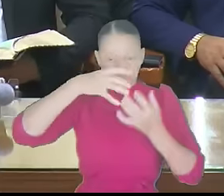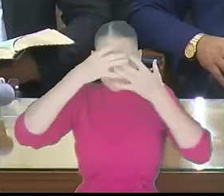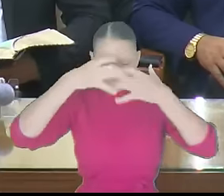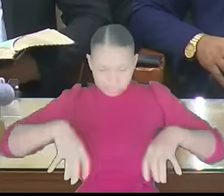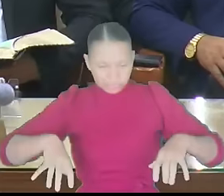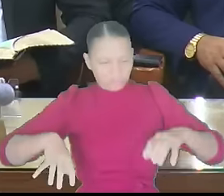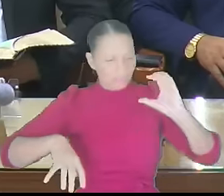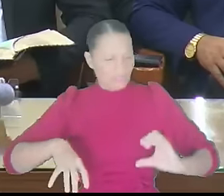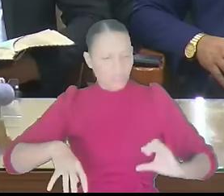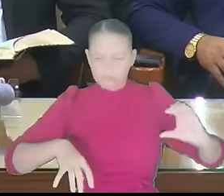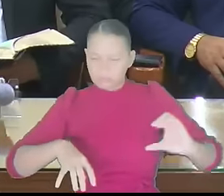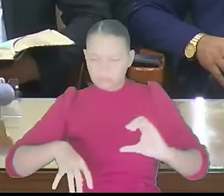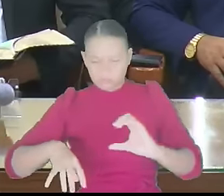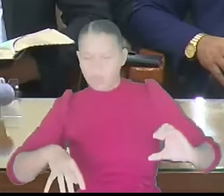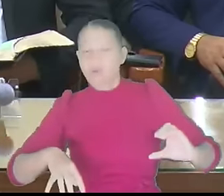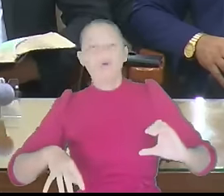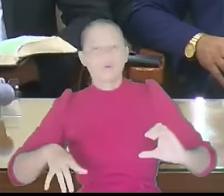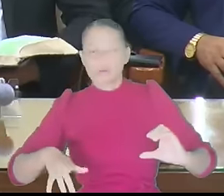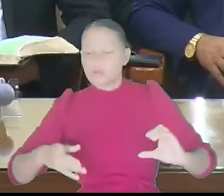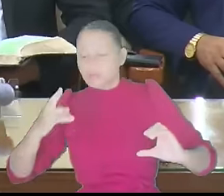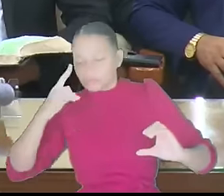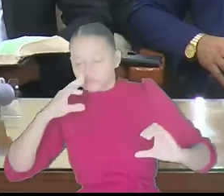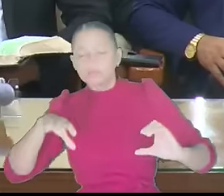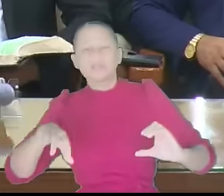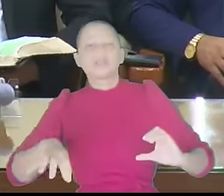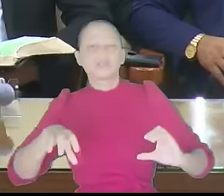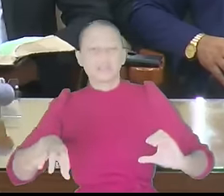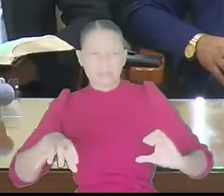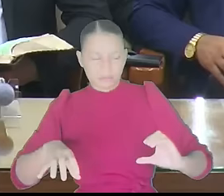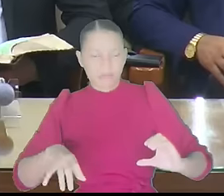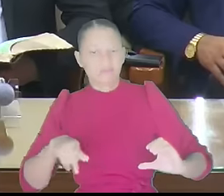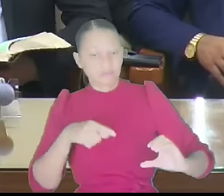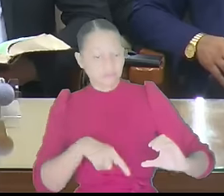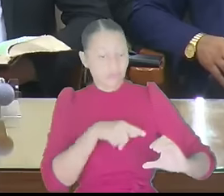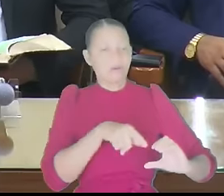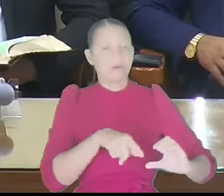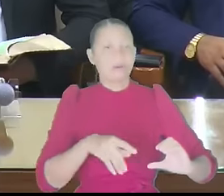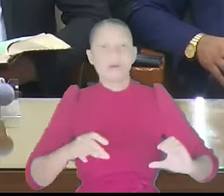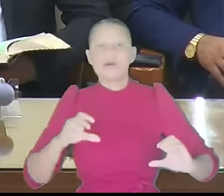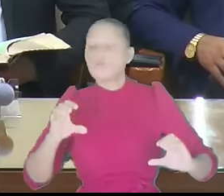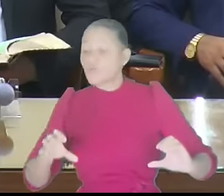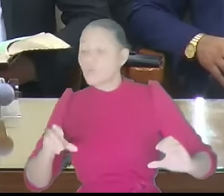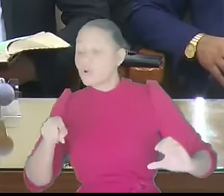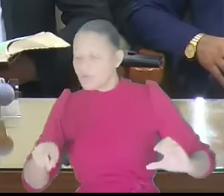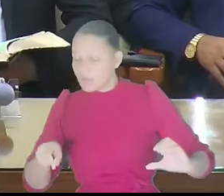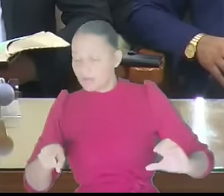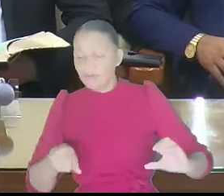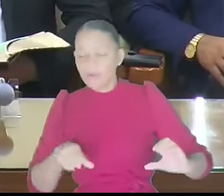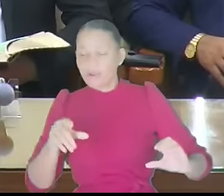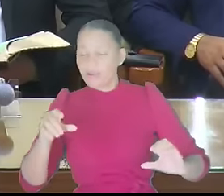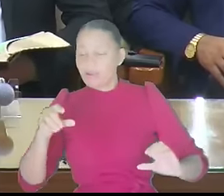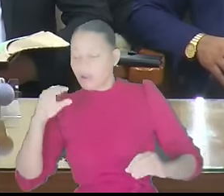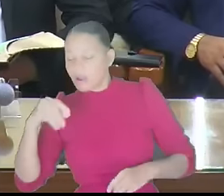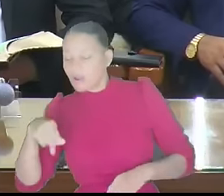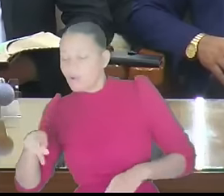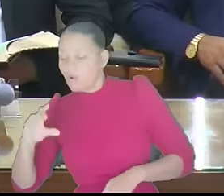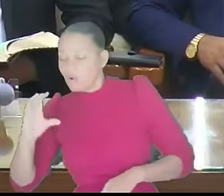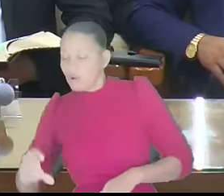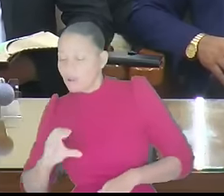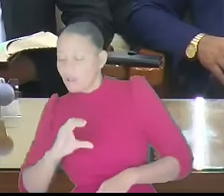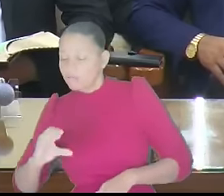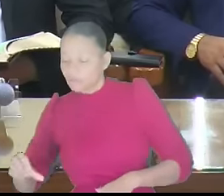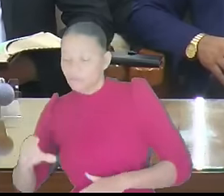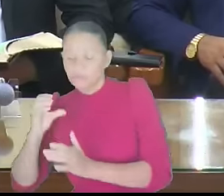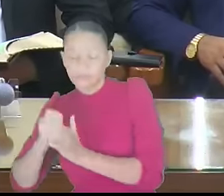versículos. Devemos aos católicos a separação em capítulos e aos protestantes a separação em